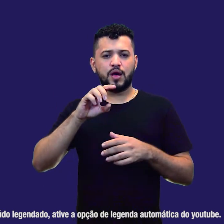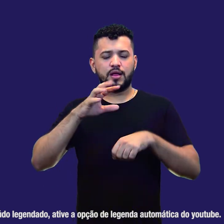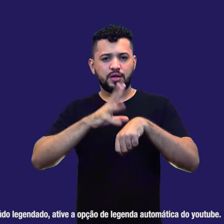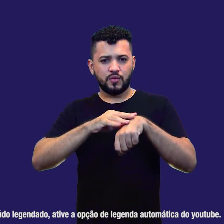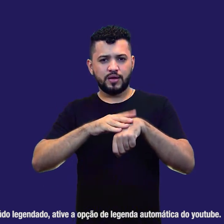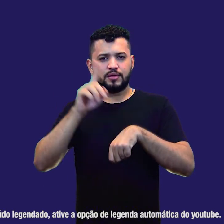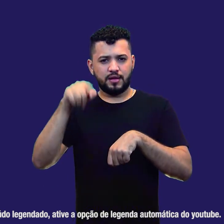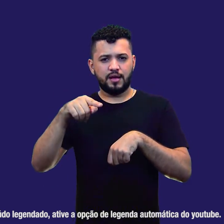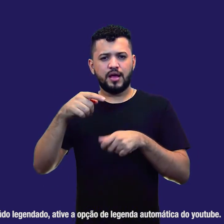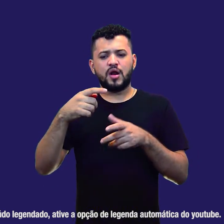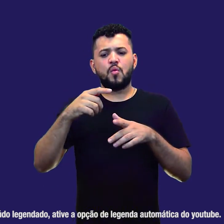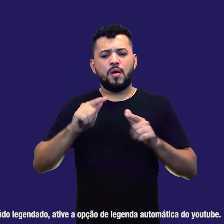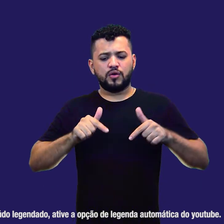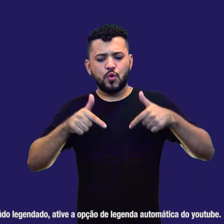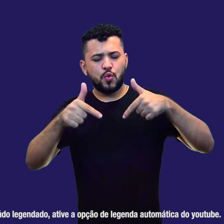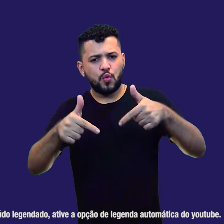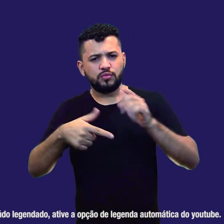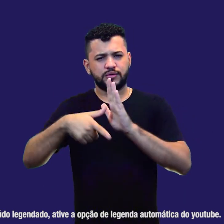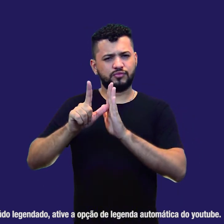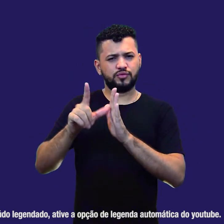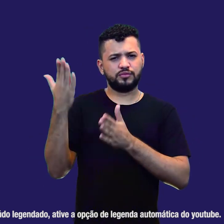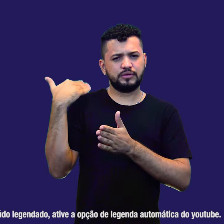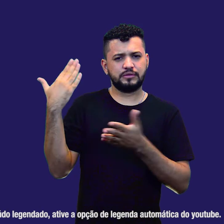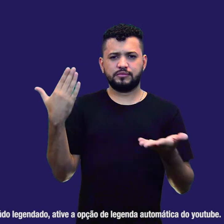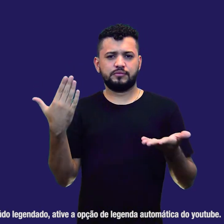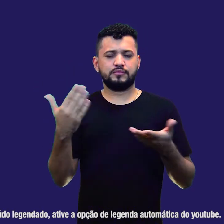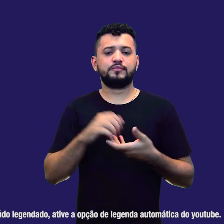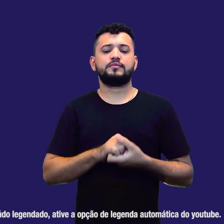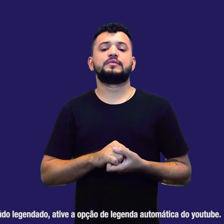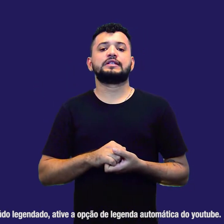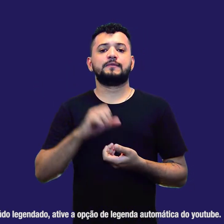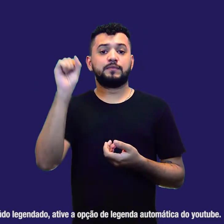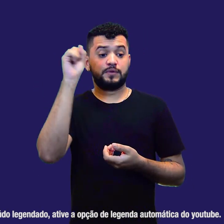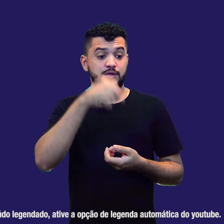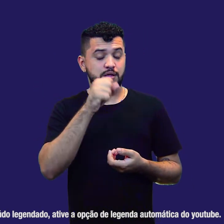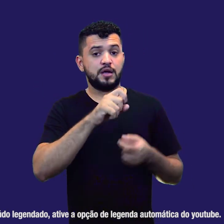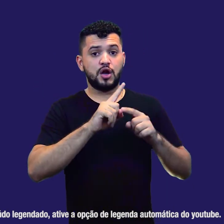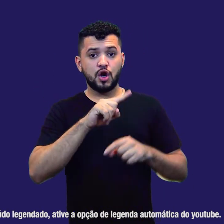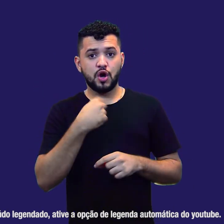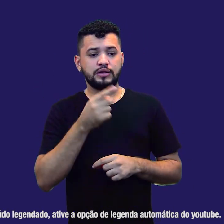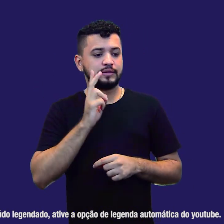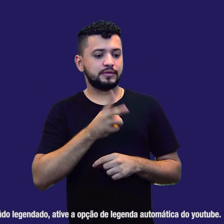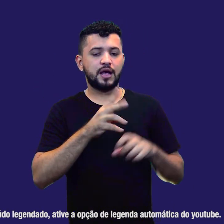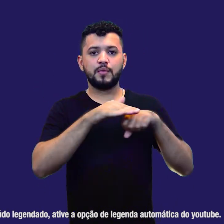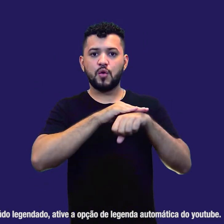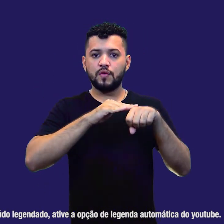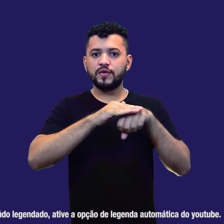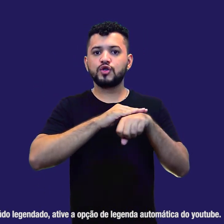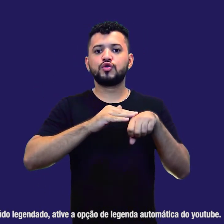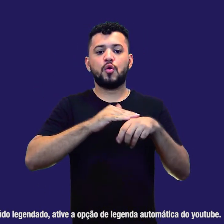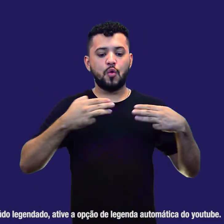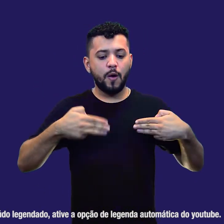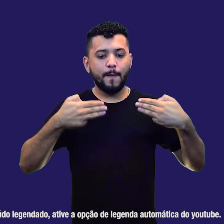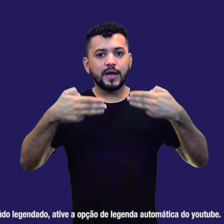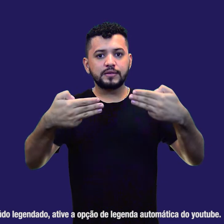luta antiga de vocês? Sim, é algo que a gente sempre conversou com o Ministério da Saúde,